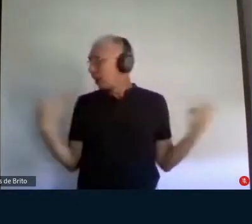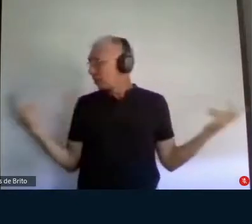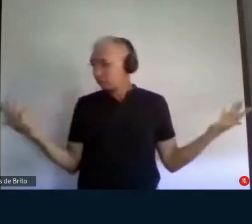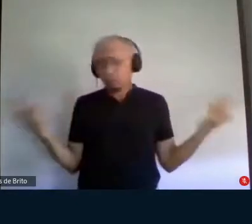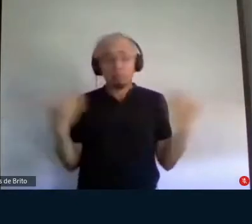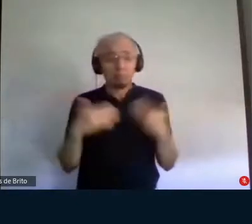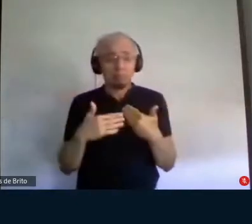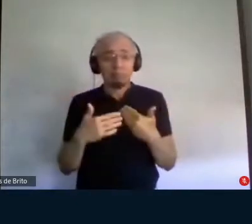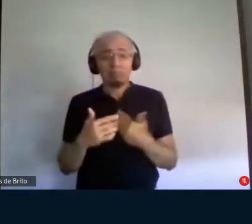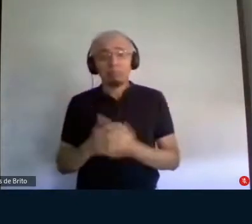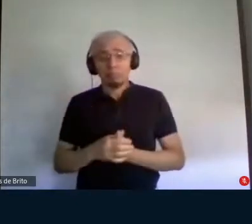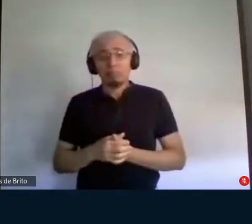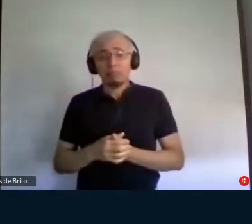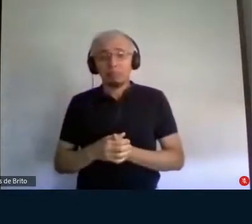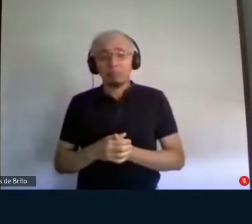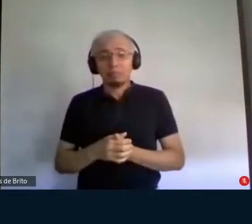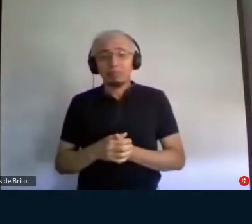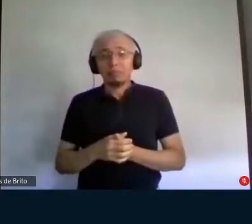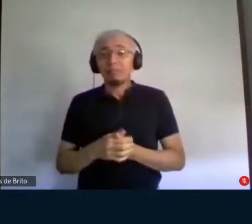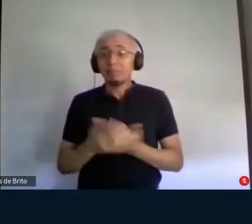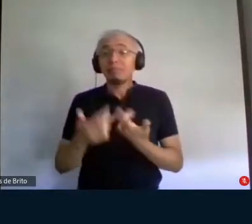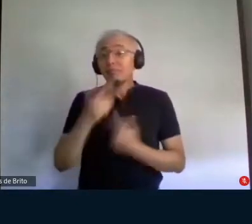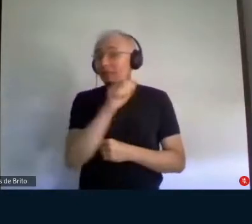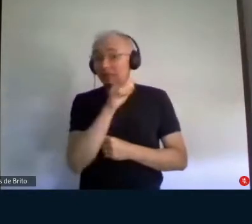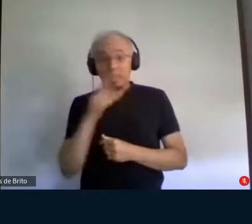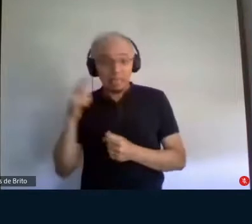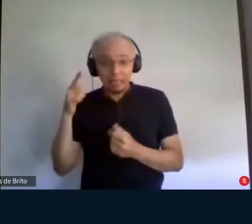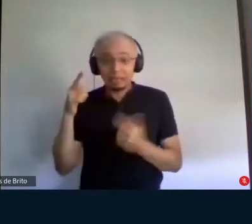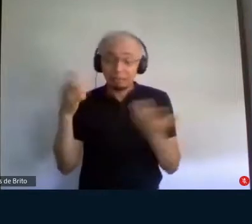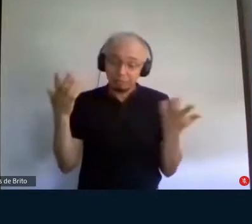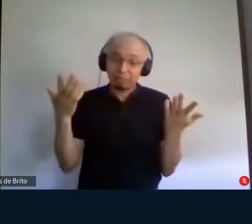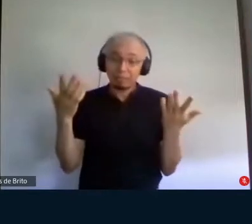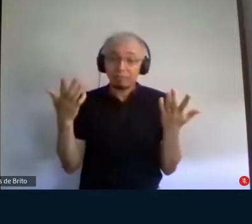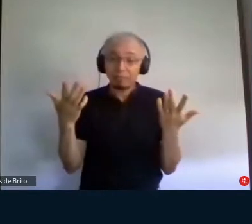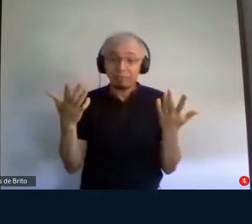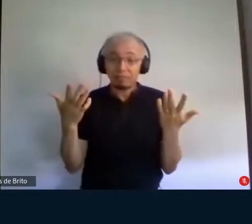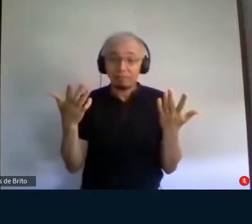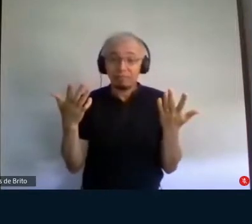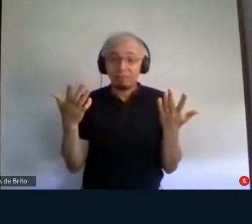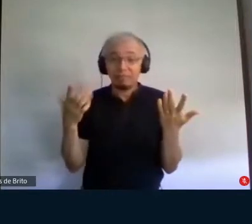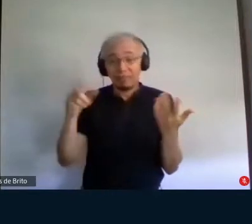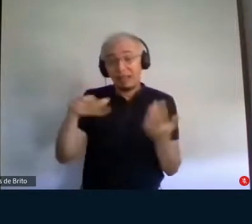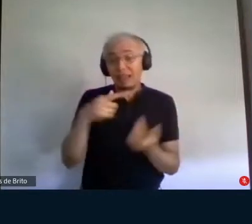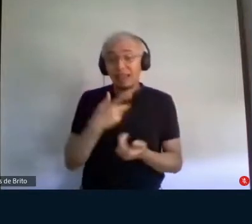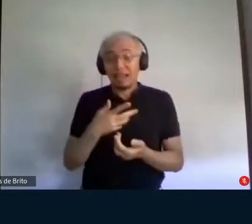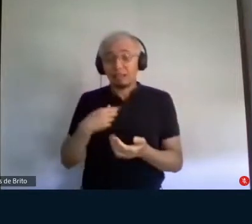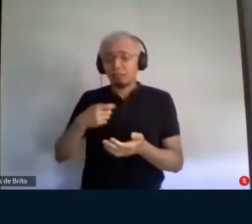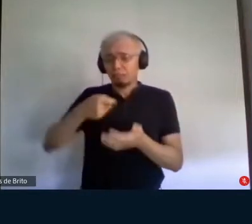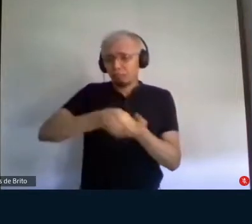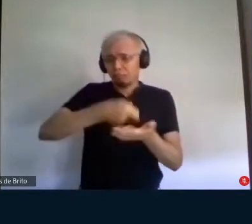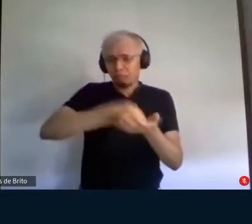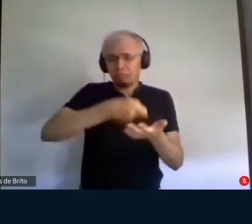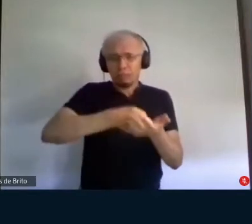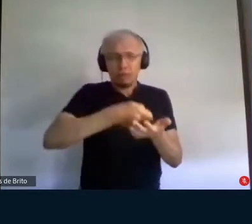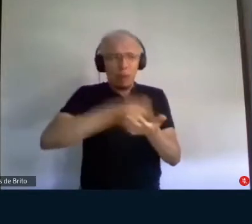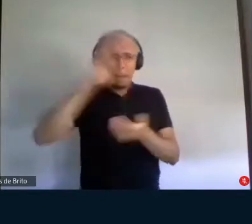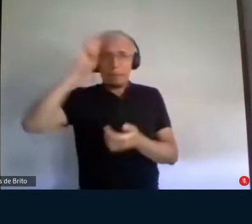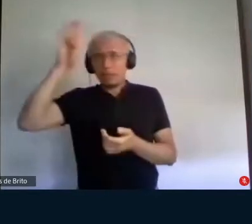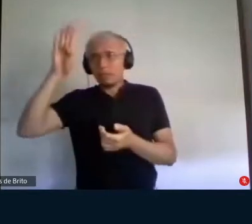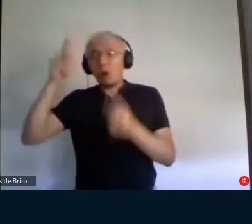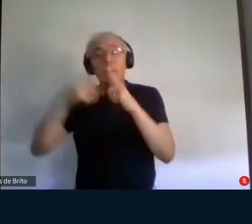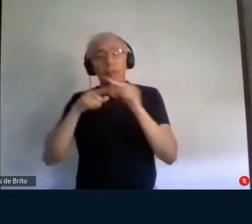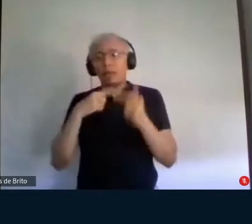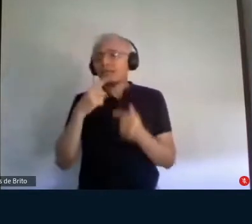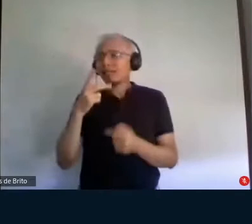né? A Lira é uma atuante principal, mas eu acho que é importante